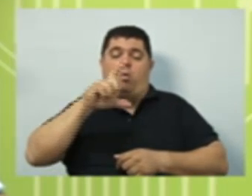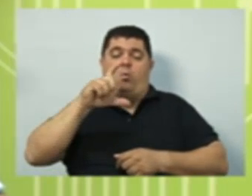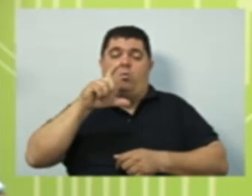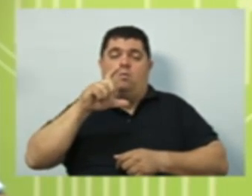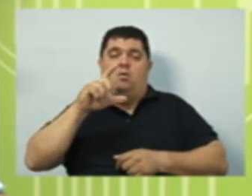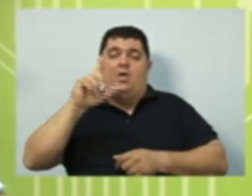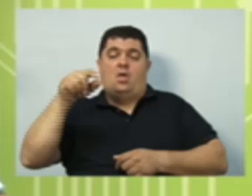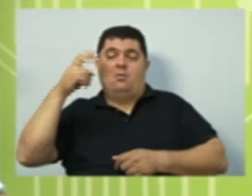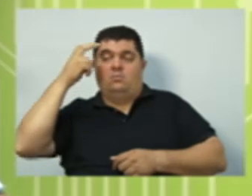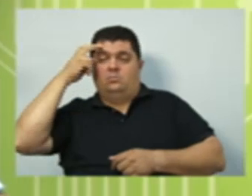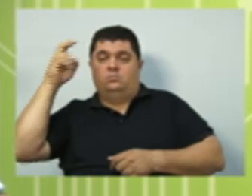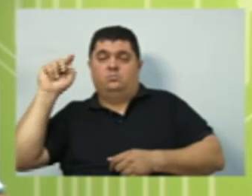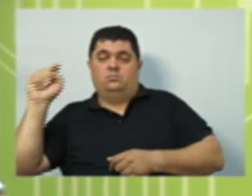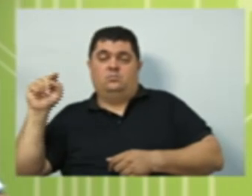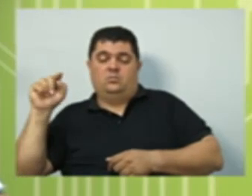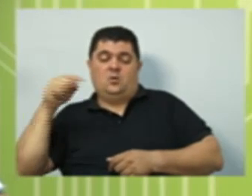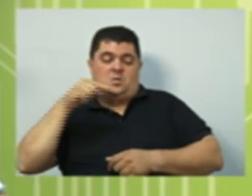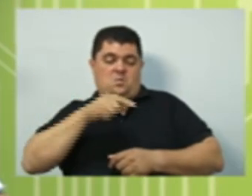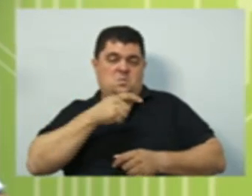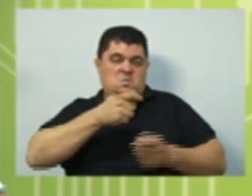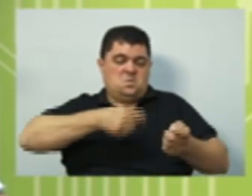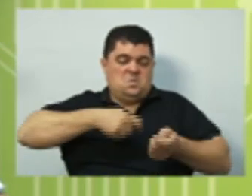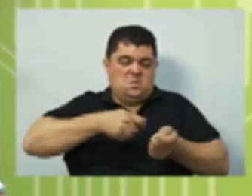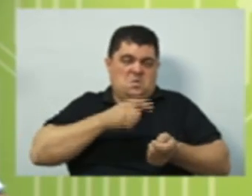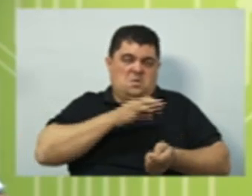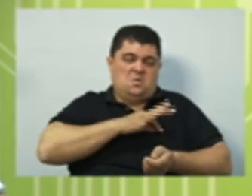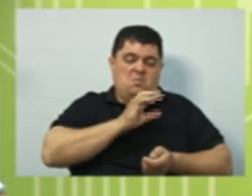do que aquelas atividades ligadas ao manual.